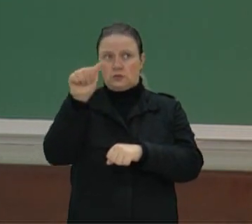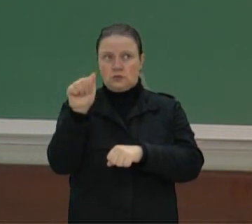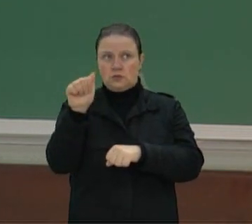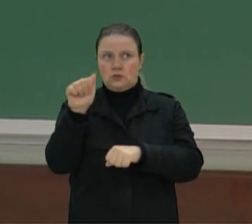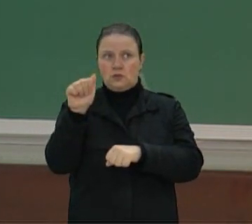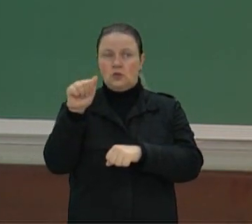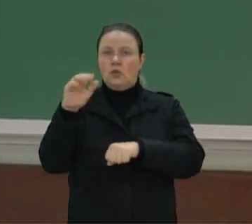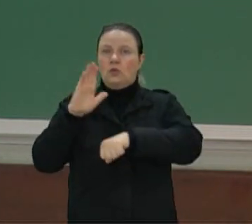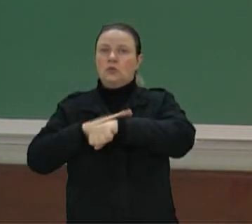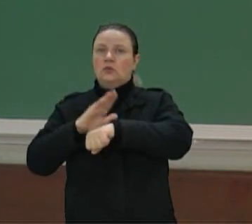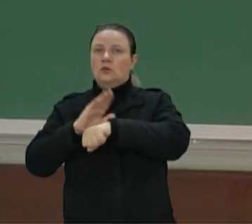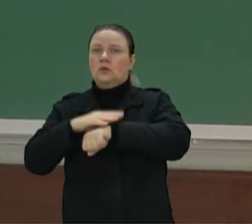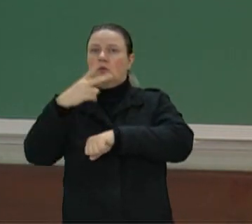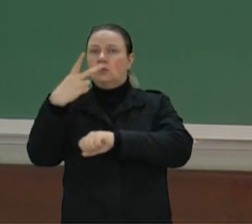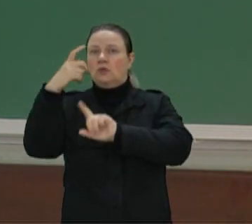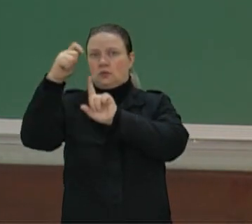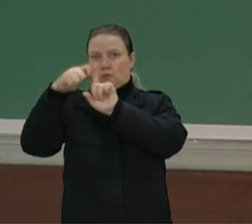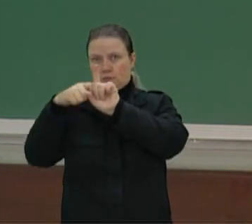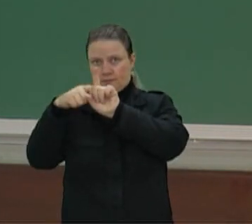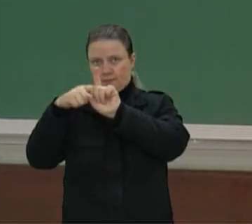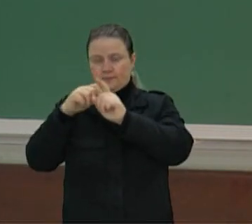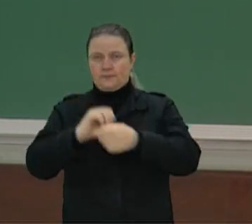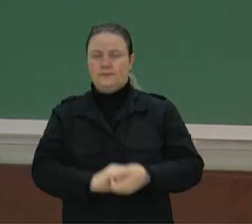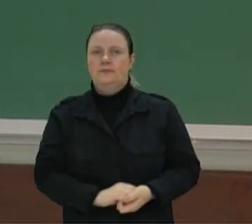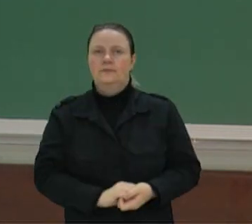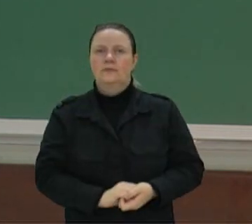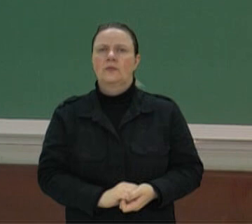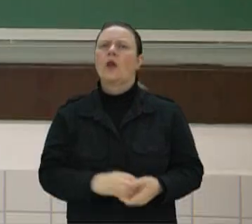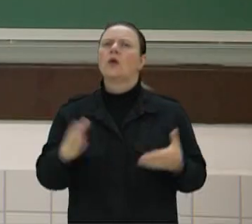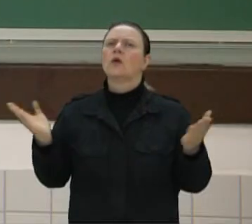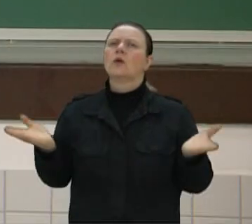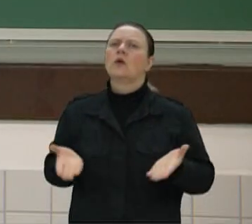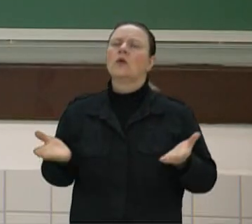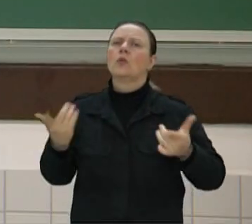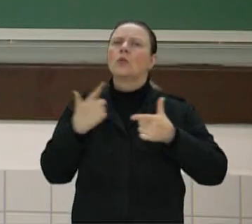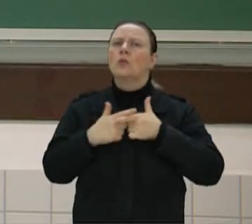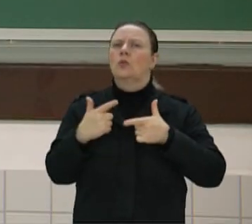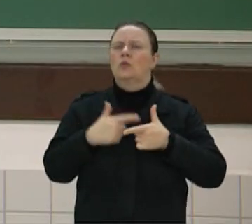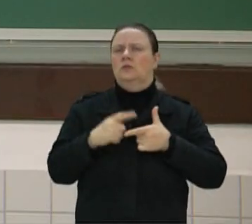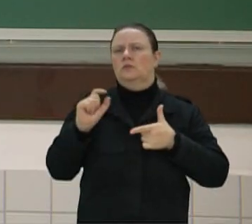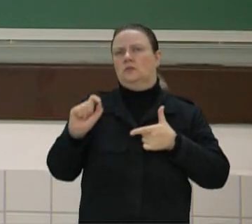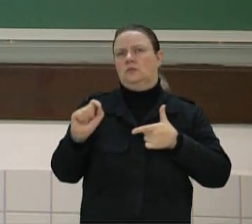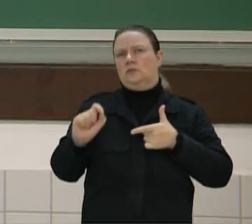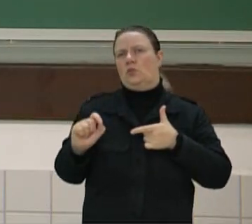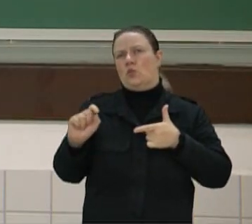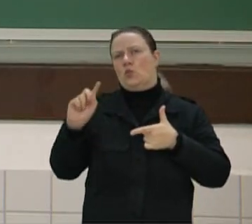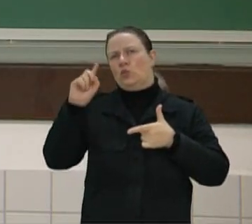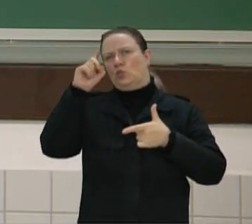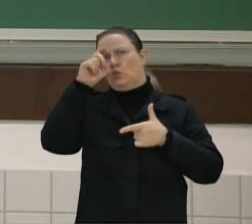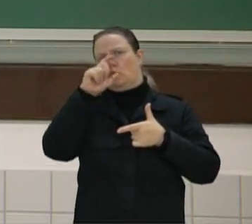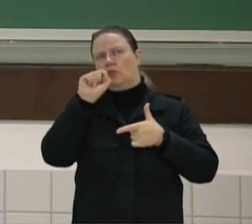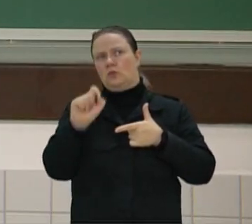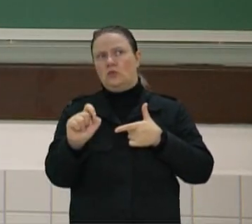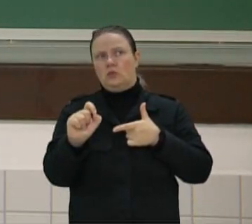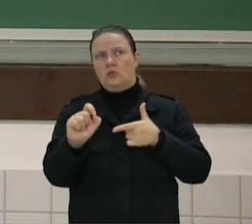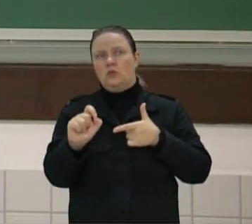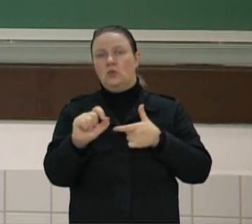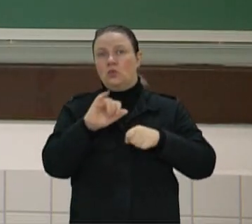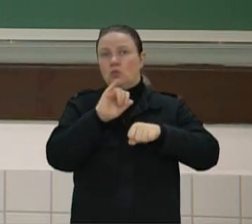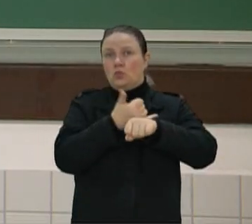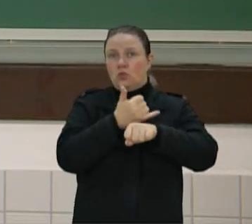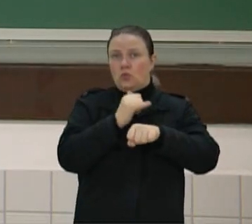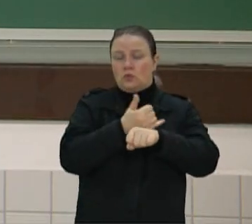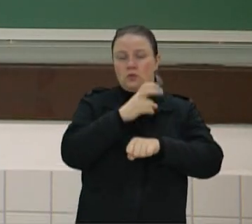descobrir. Quanto tempo? 2 meses. Então, o problema aqui, a dificuldade que você poderia ter encontrado é o juros